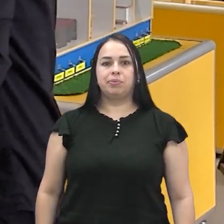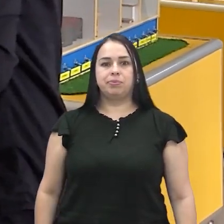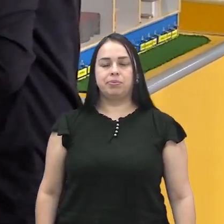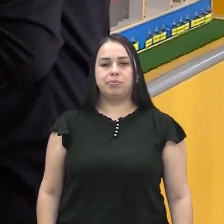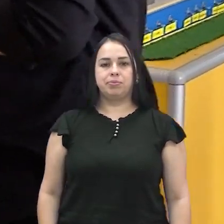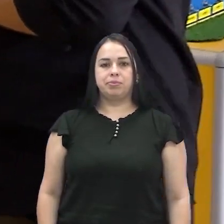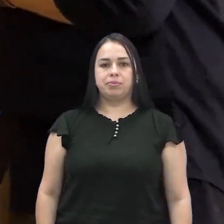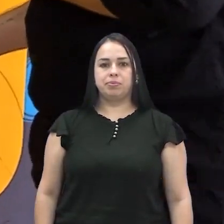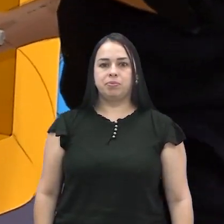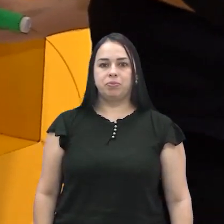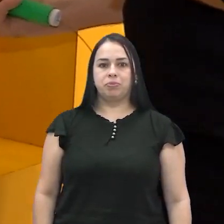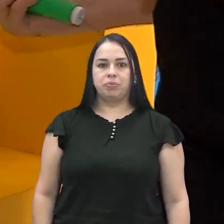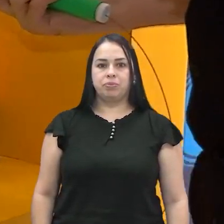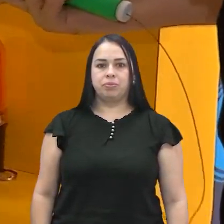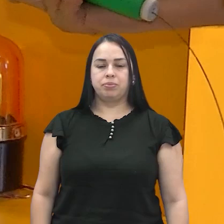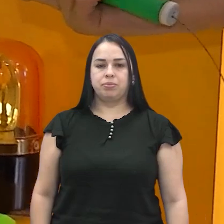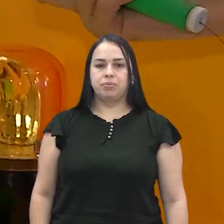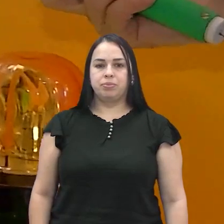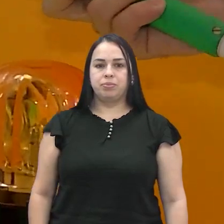lá?